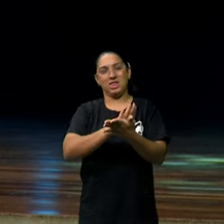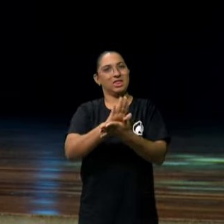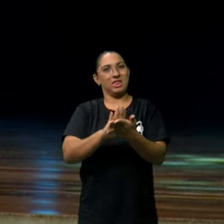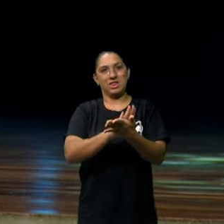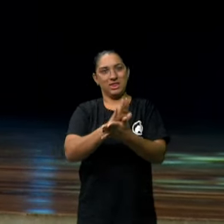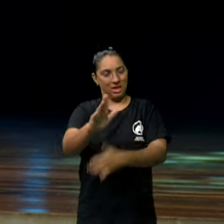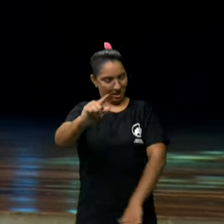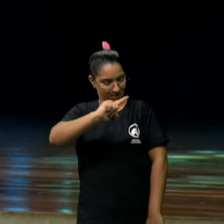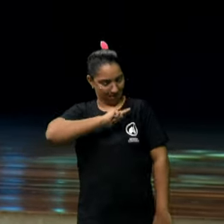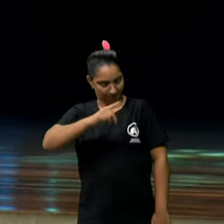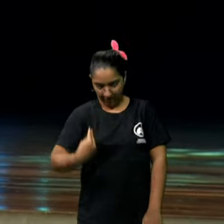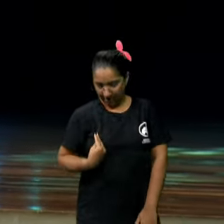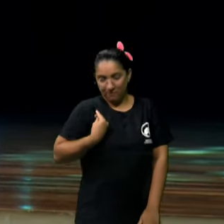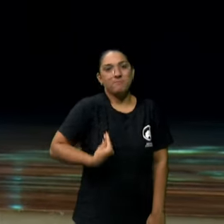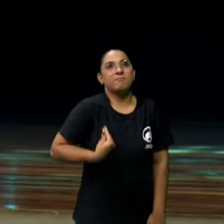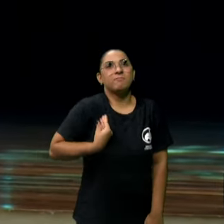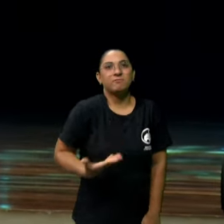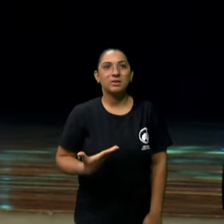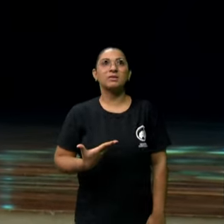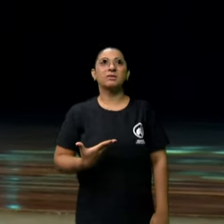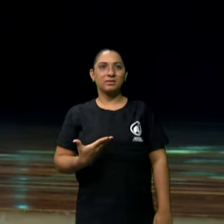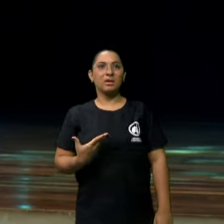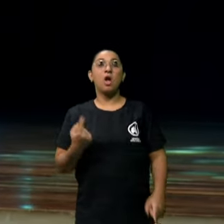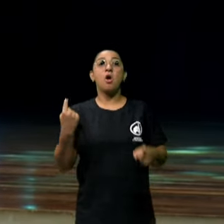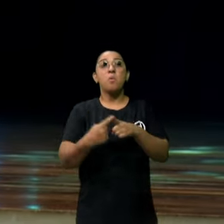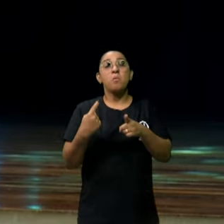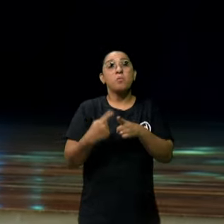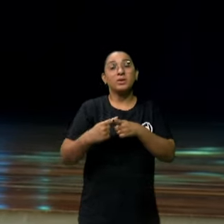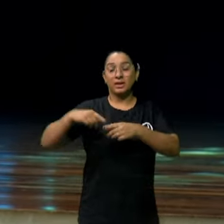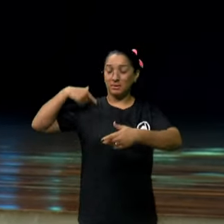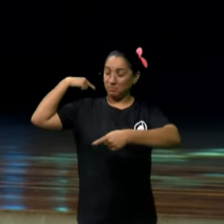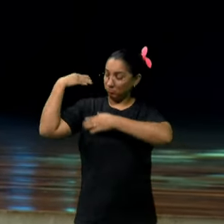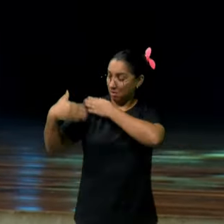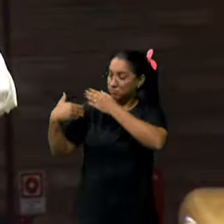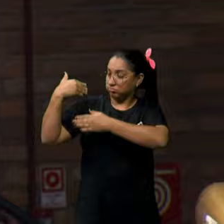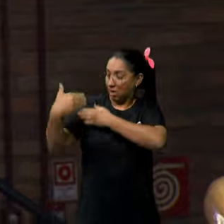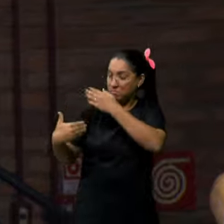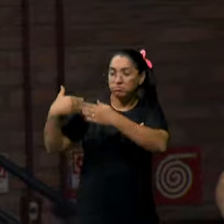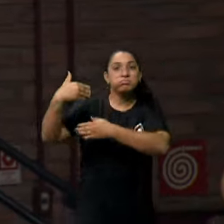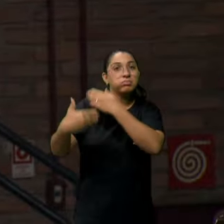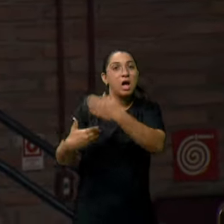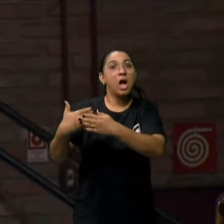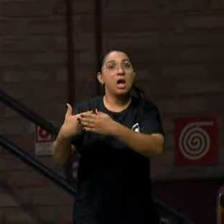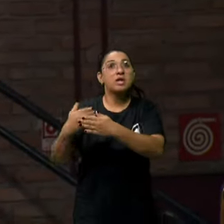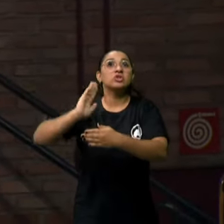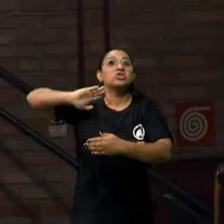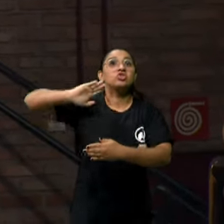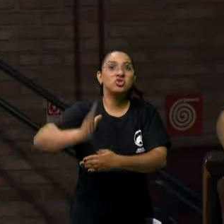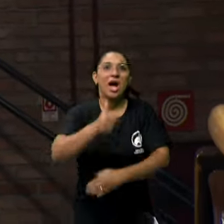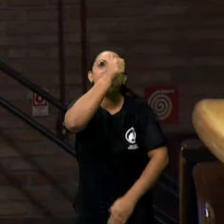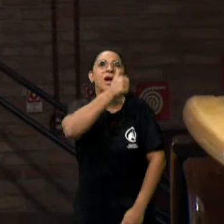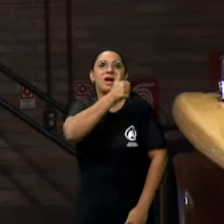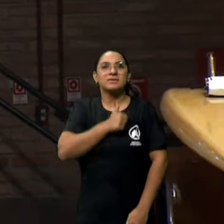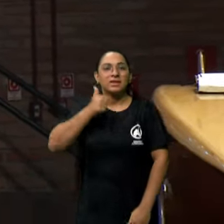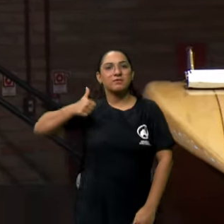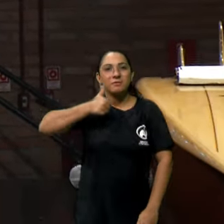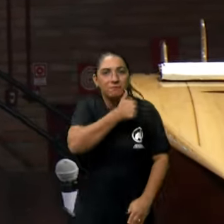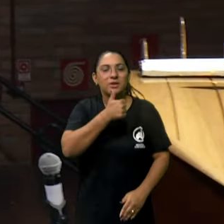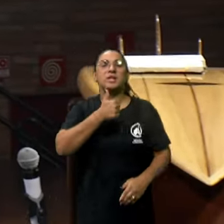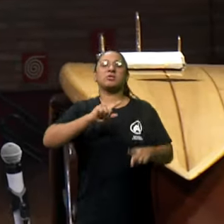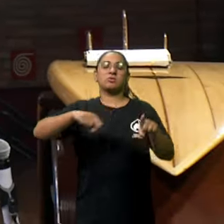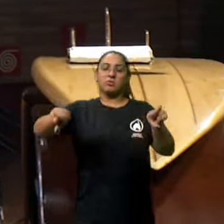por muitos anos nós se entender mais é porque Jesus estava em santidade Jesus estava na pureza É verdade